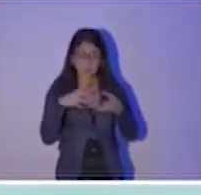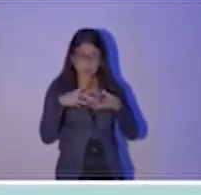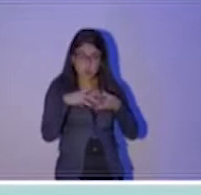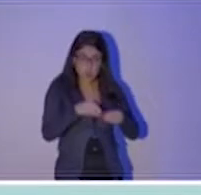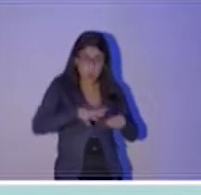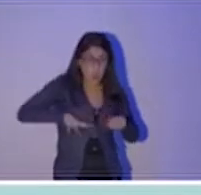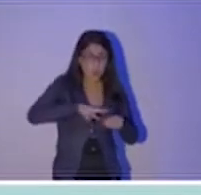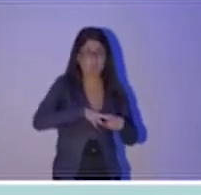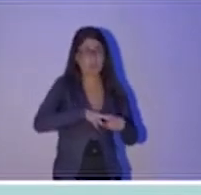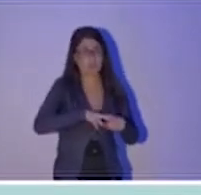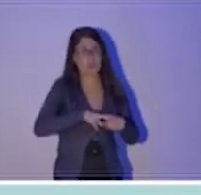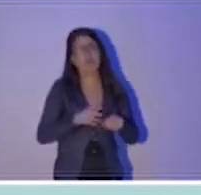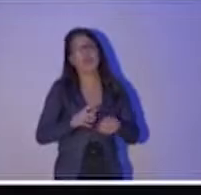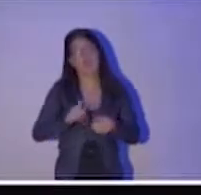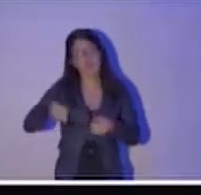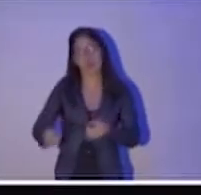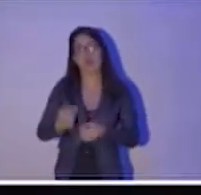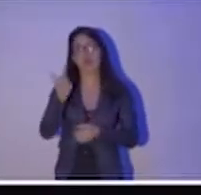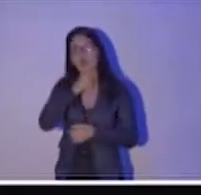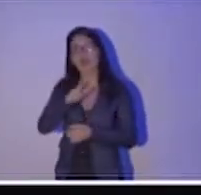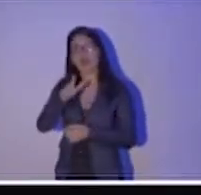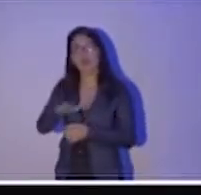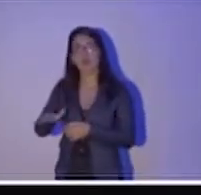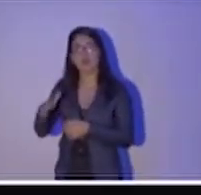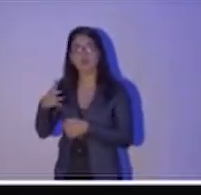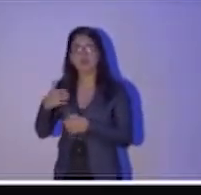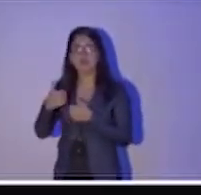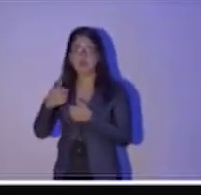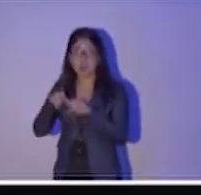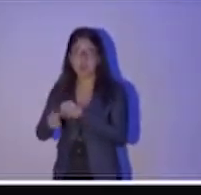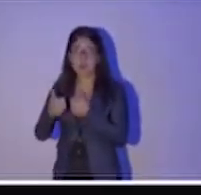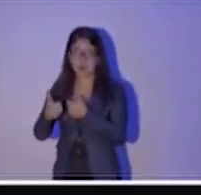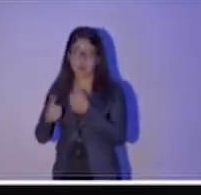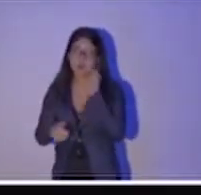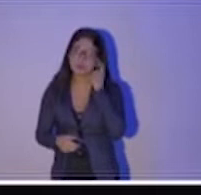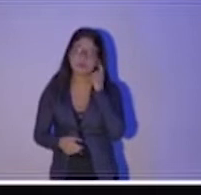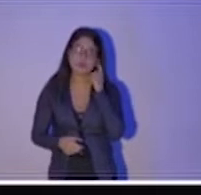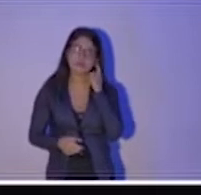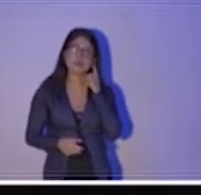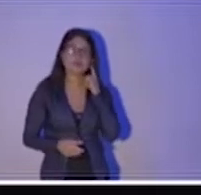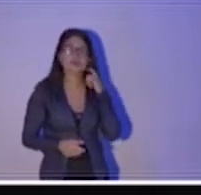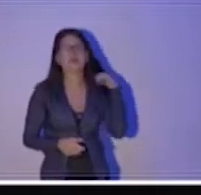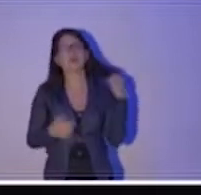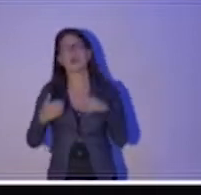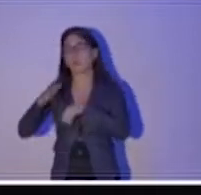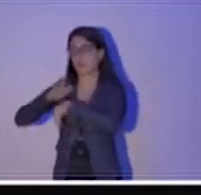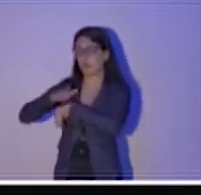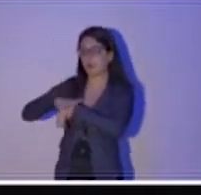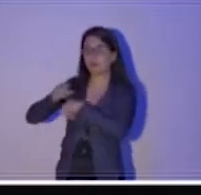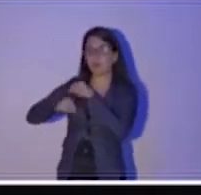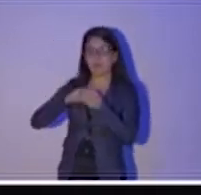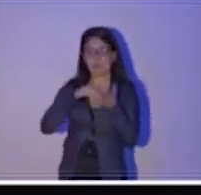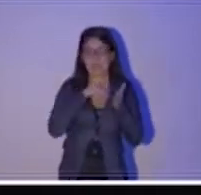Na prática, na hora que isso está no nível da secretaria, está no nível da escola, eu